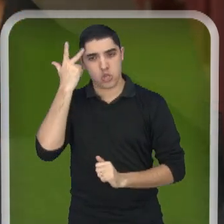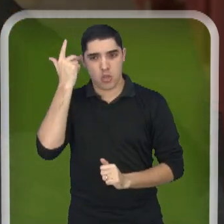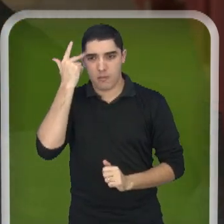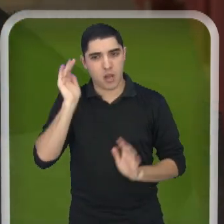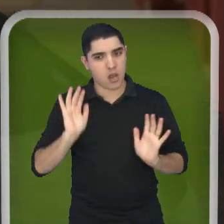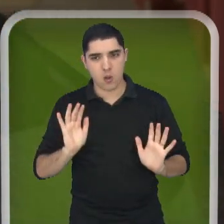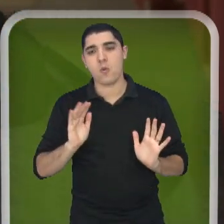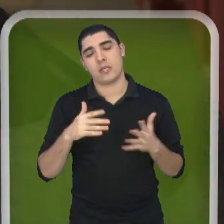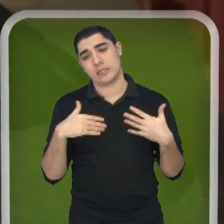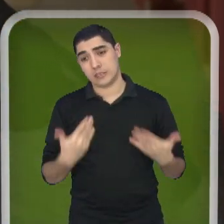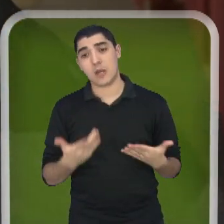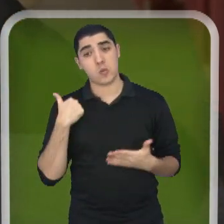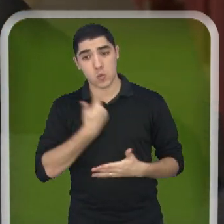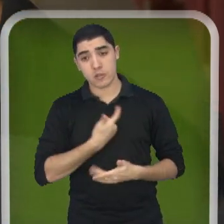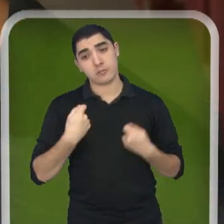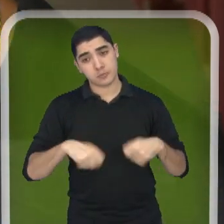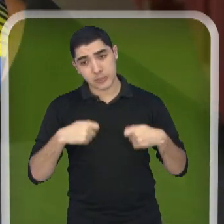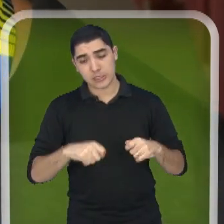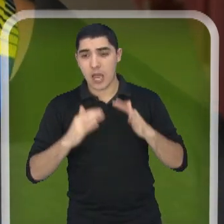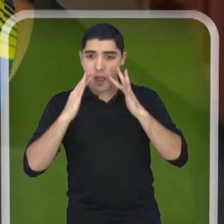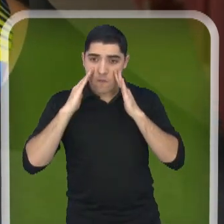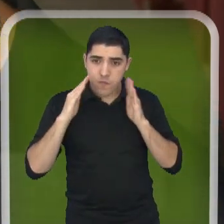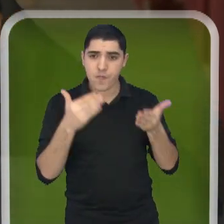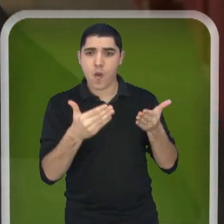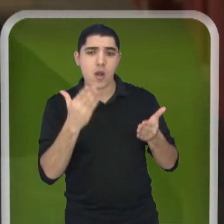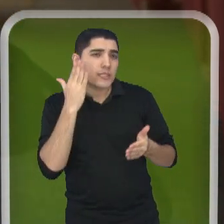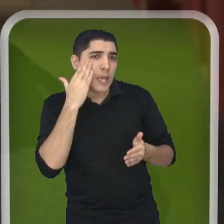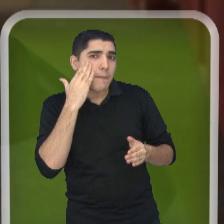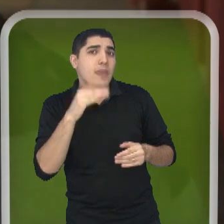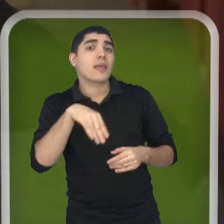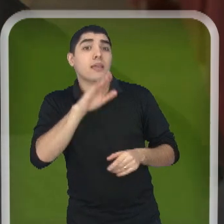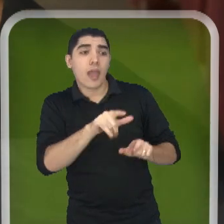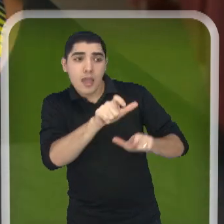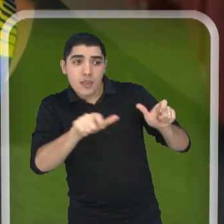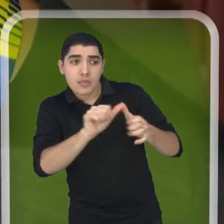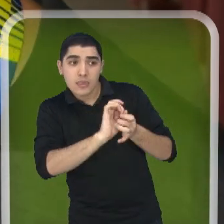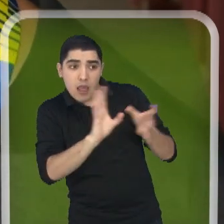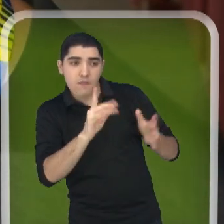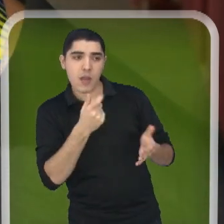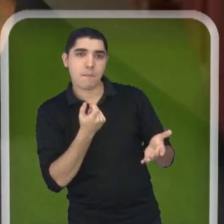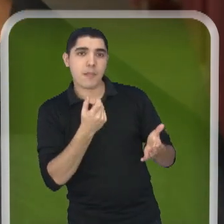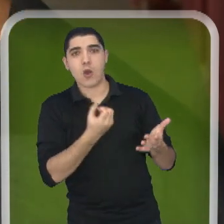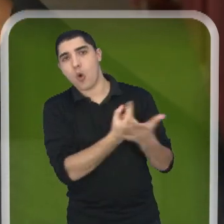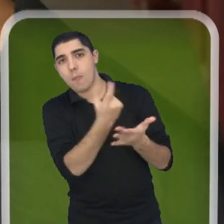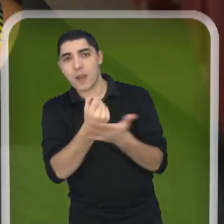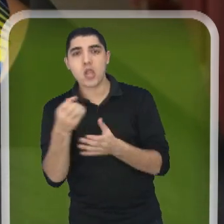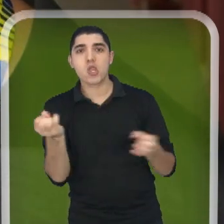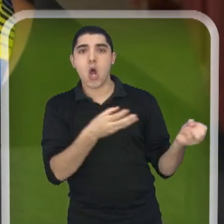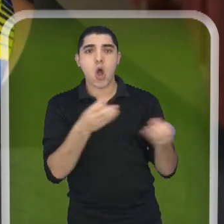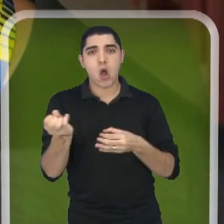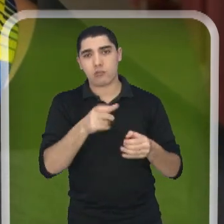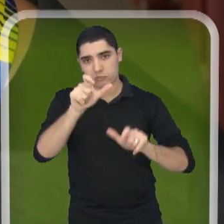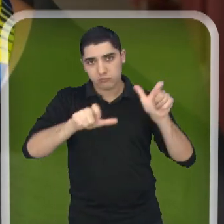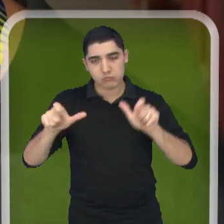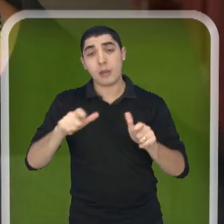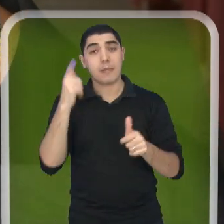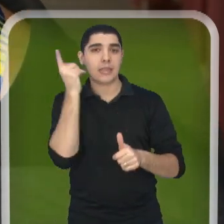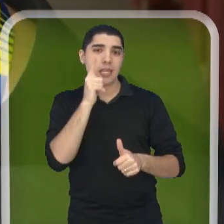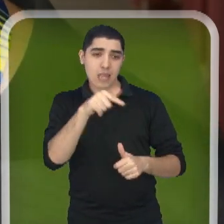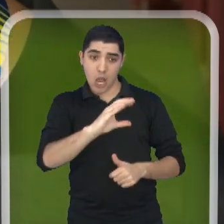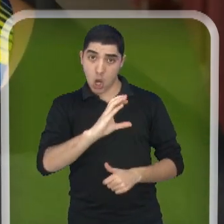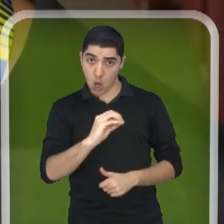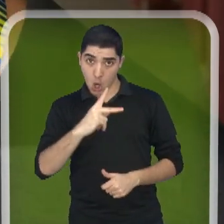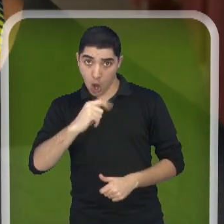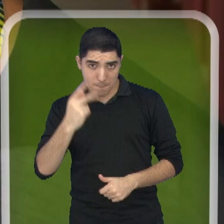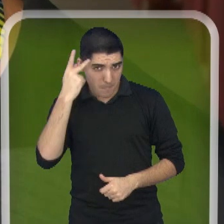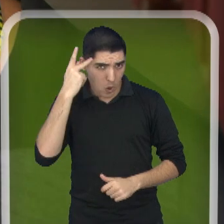E a gente precisa estar ligado, estar no mercado essa semana para a gente poder montar uma grande equipe para ser um time competitivo para a Copa Paulista,